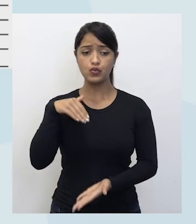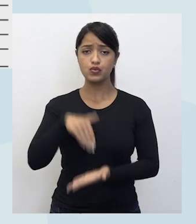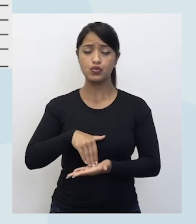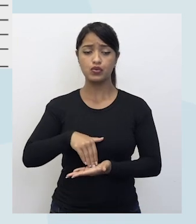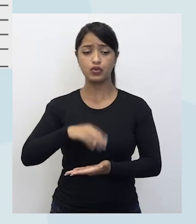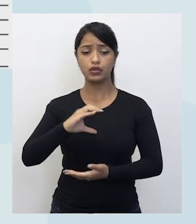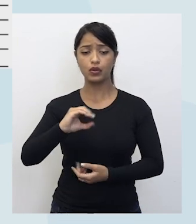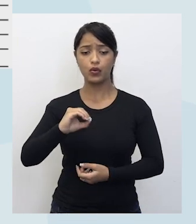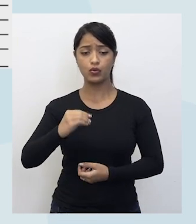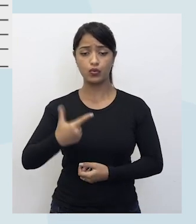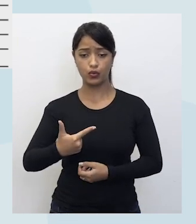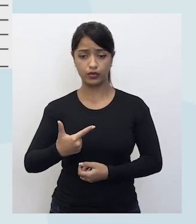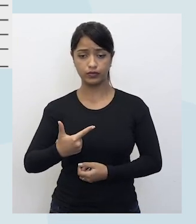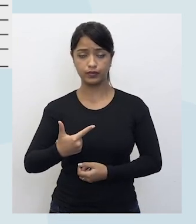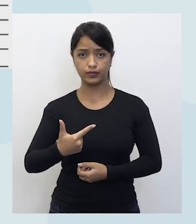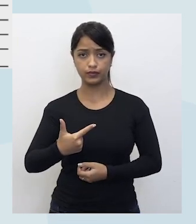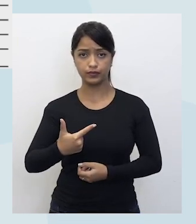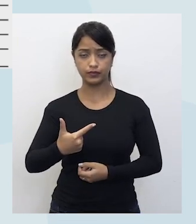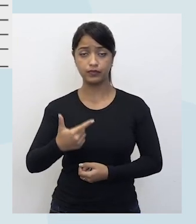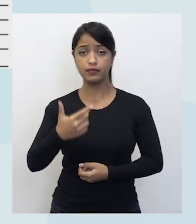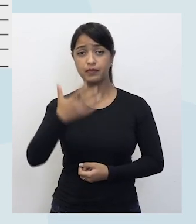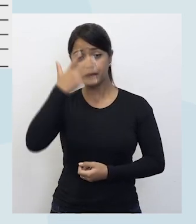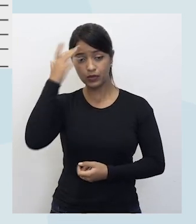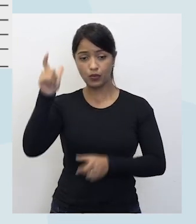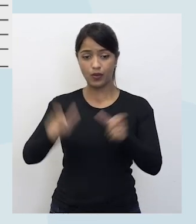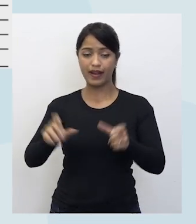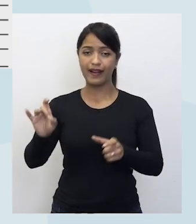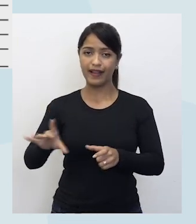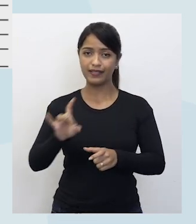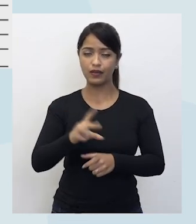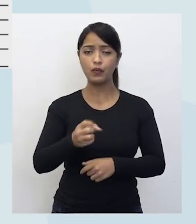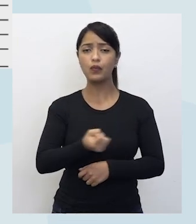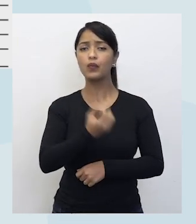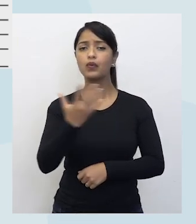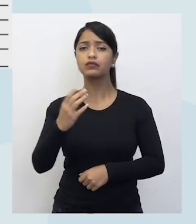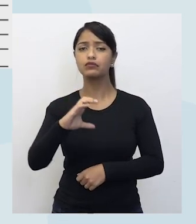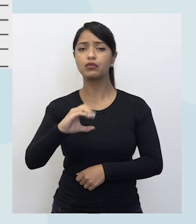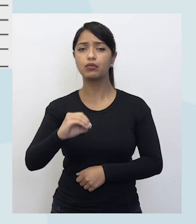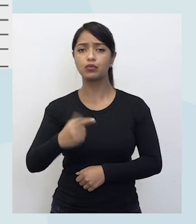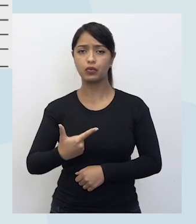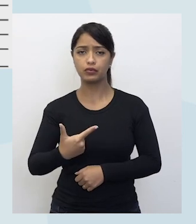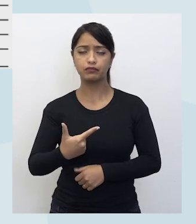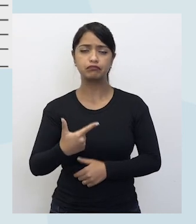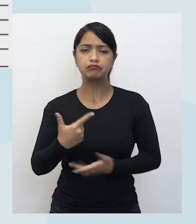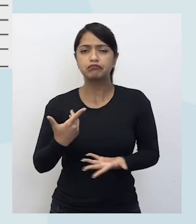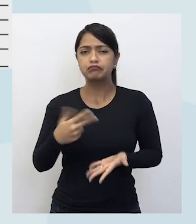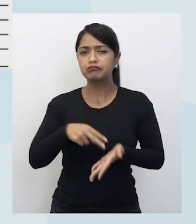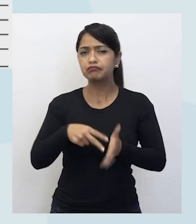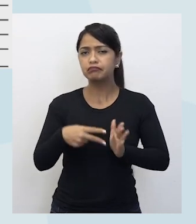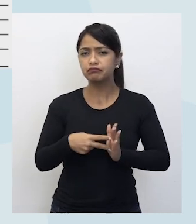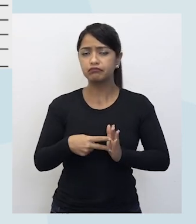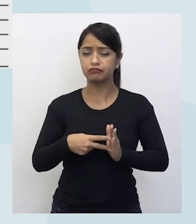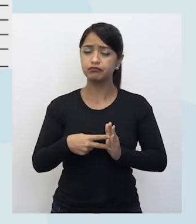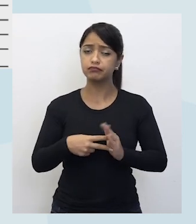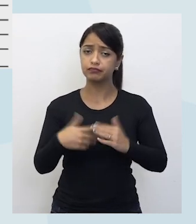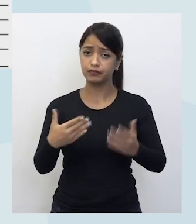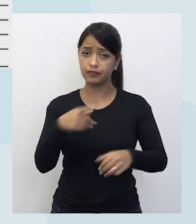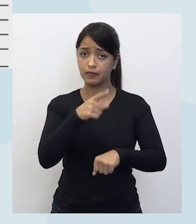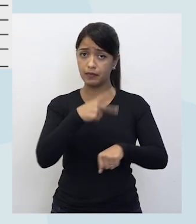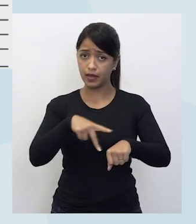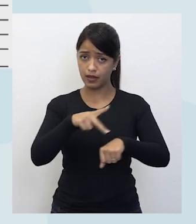CO2, toneladas per capita, né? Ou seja, eu pego toda a tonelada de CO2 emitido por aquele